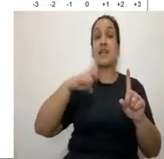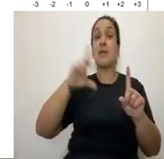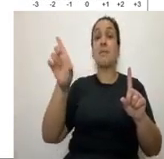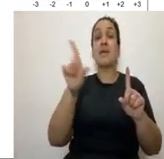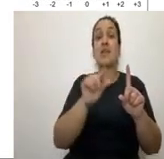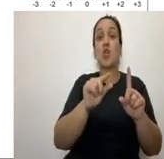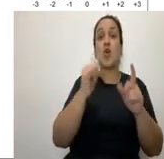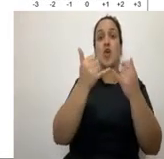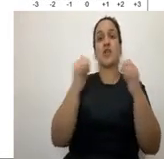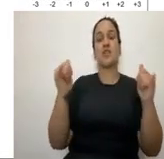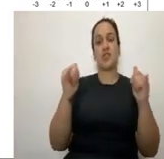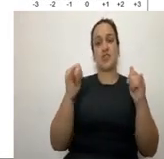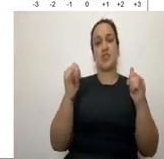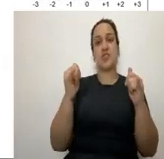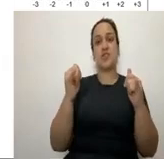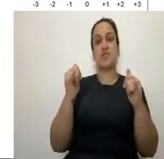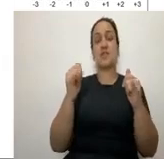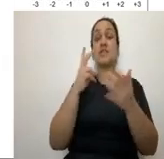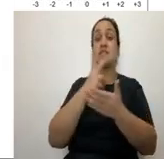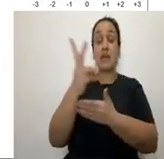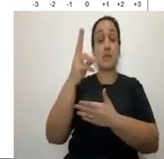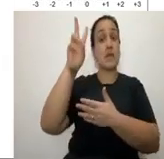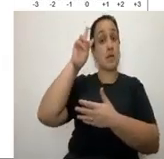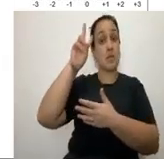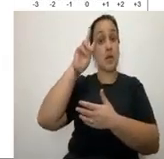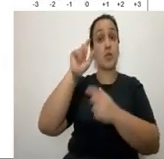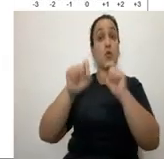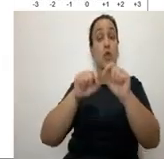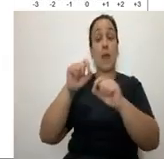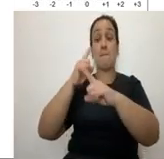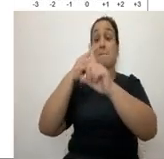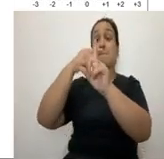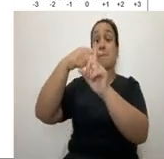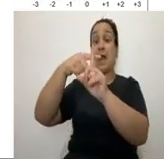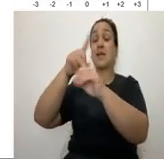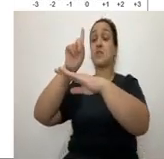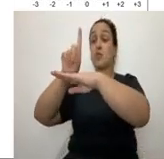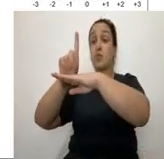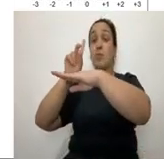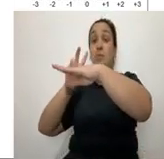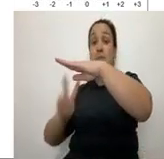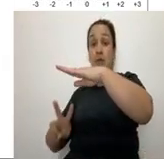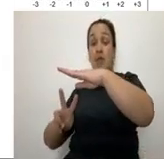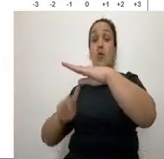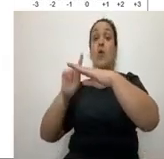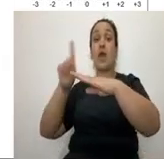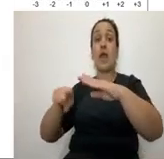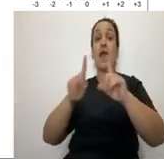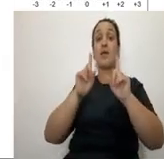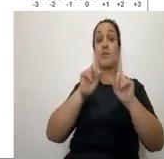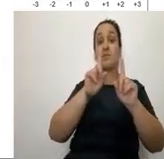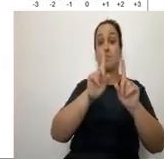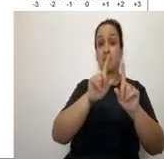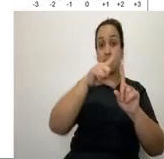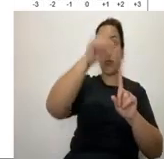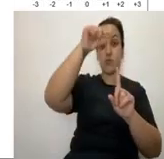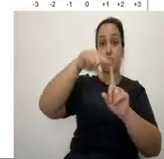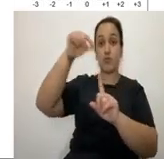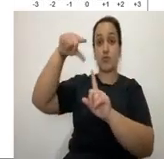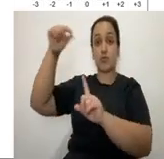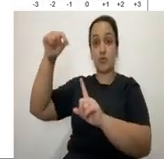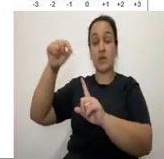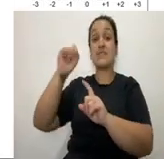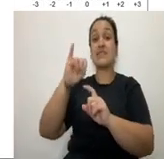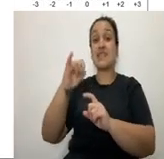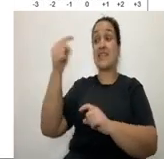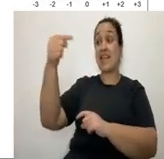que o 4 beta, que é o virado para baixo. Sempre lembrando que quanto é mais meio é alfa e menos meio é